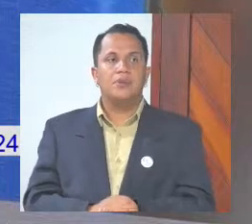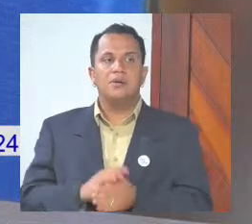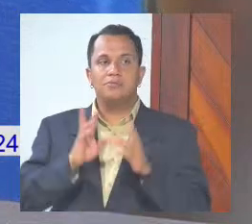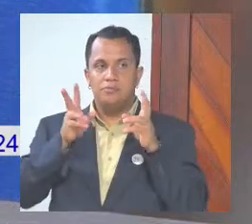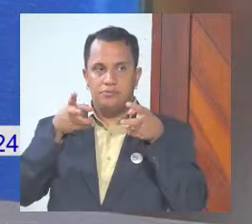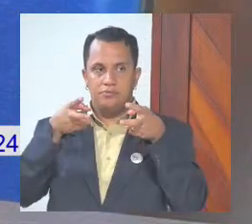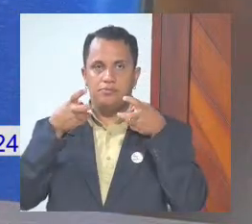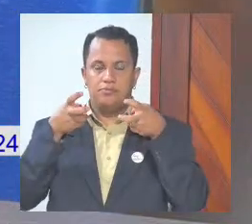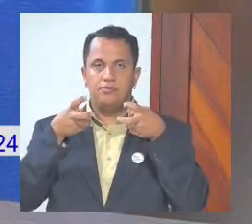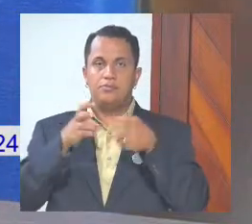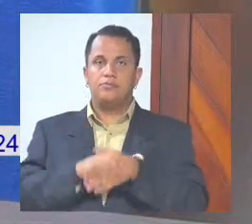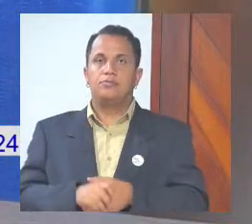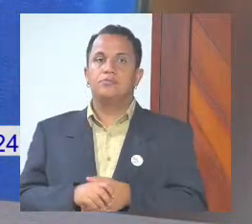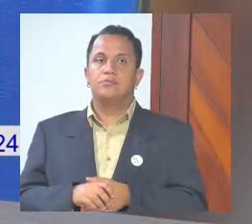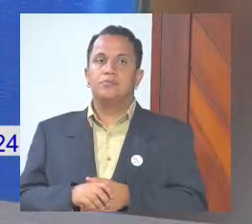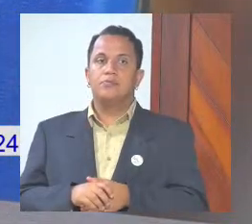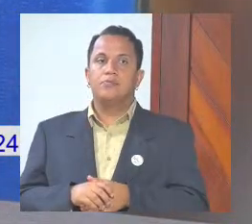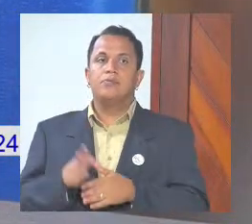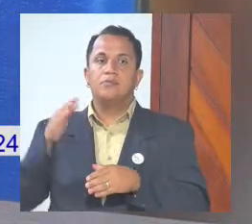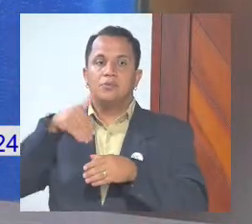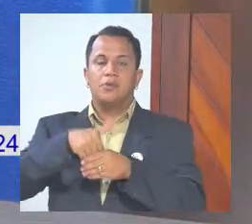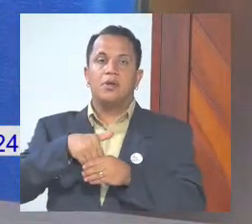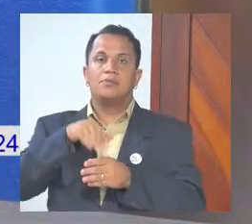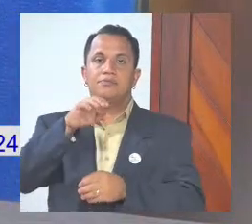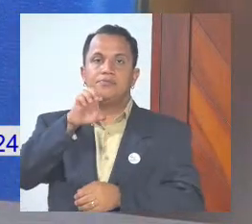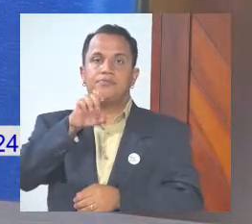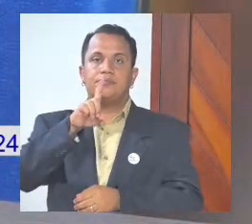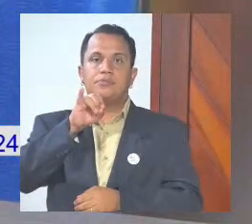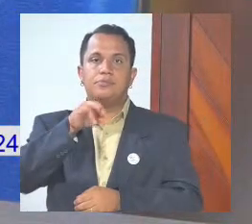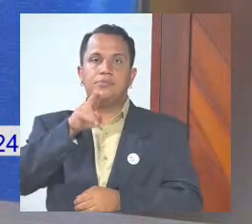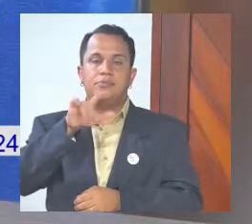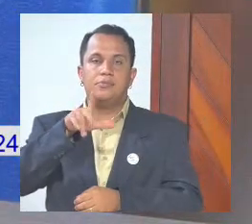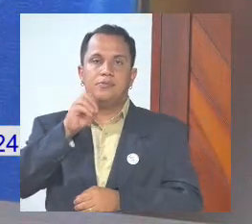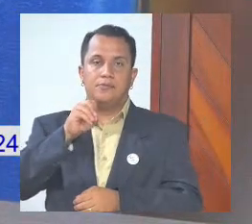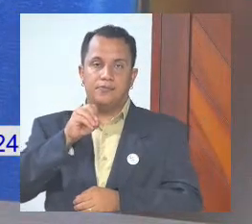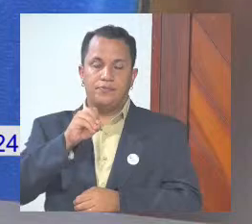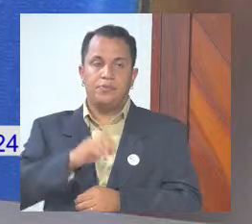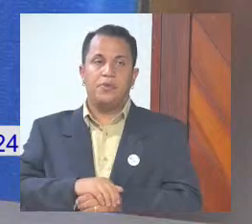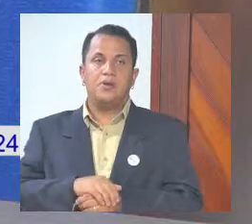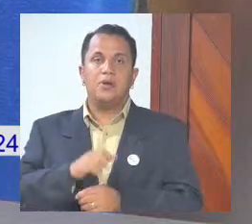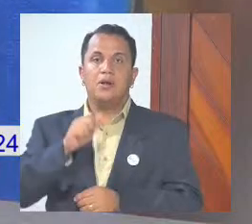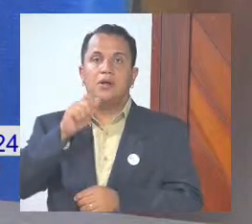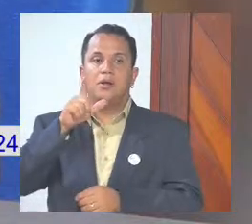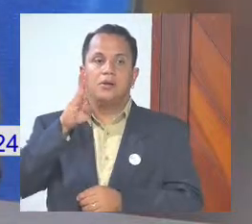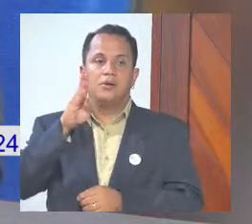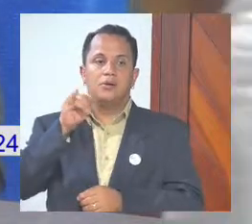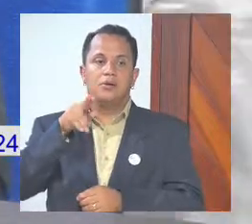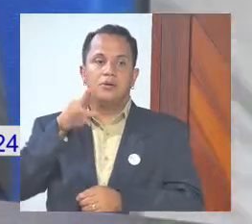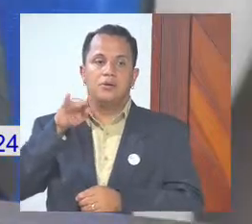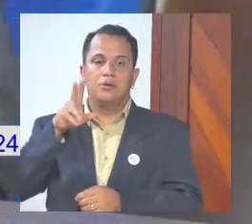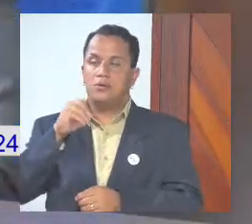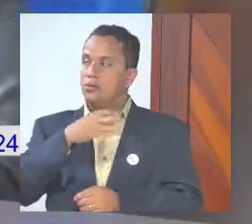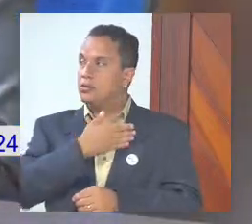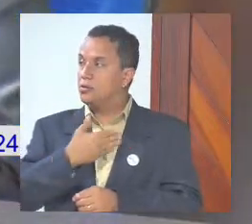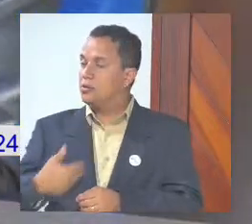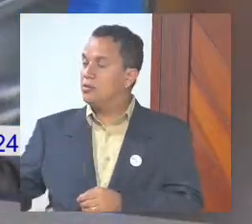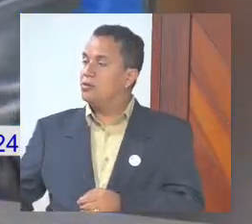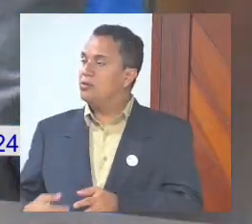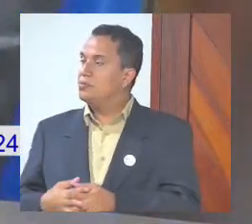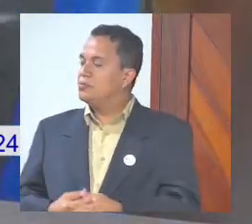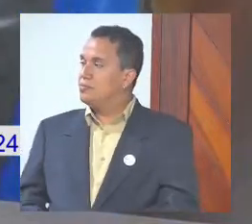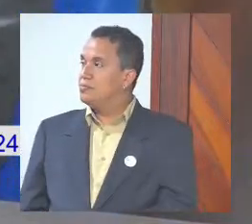Anteciosamente, vereadores Ednildo, Sandro, Lima e Albininho. Presidente.